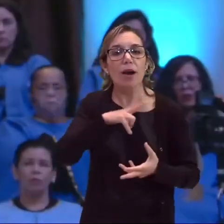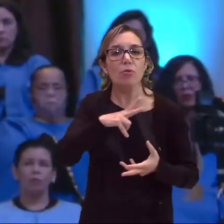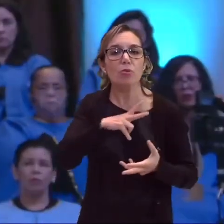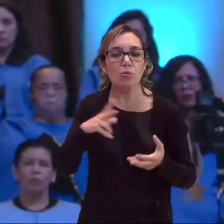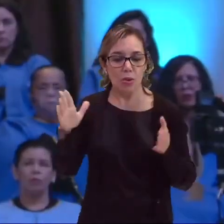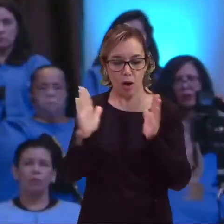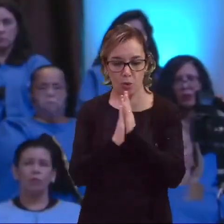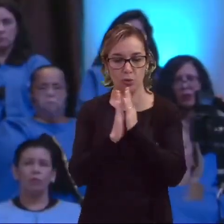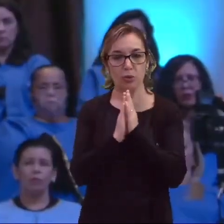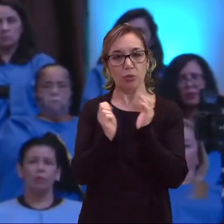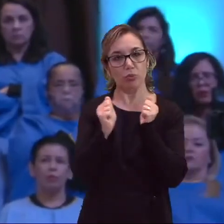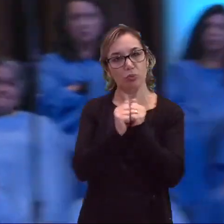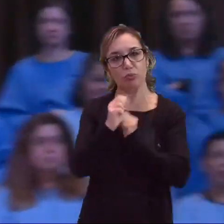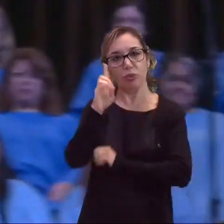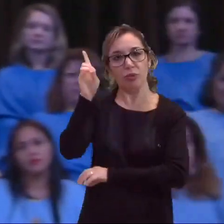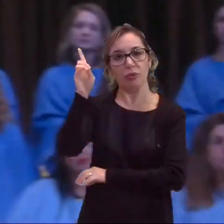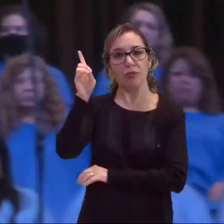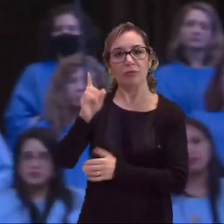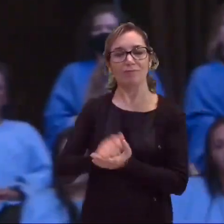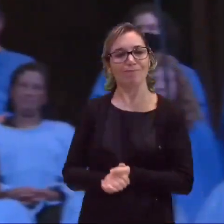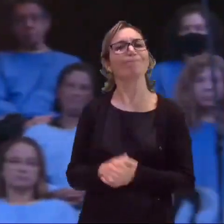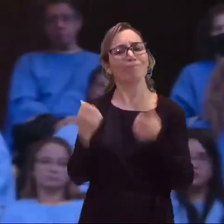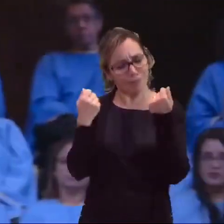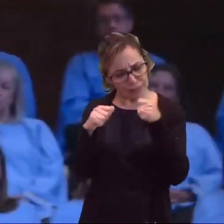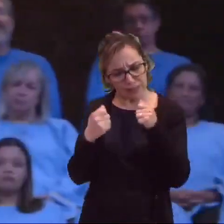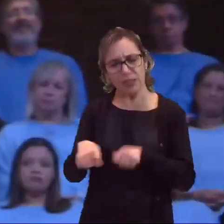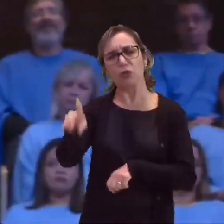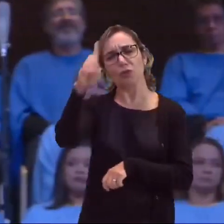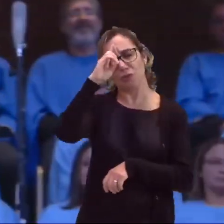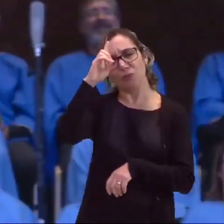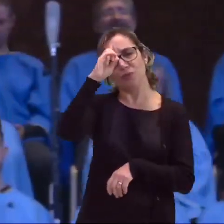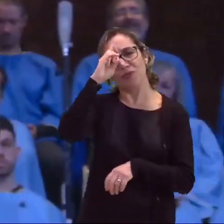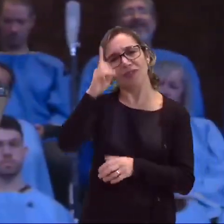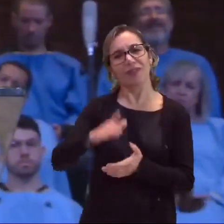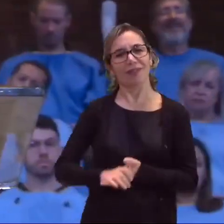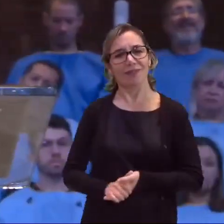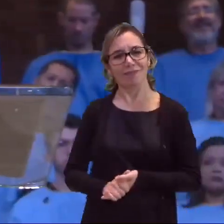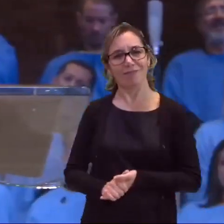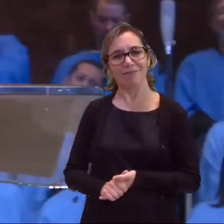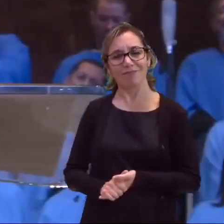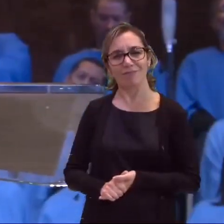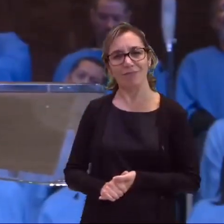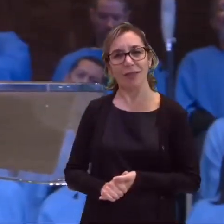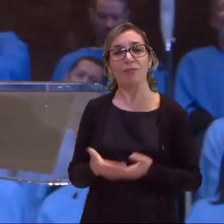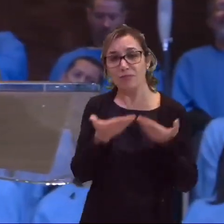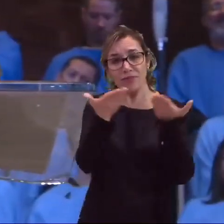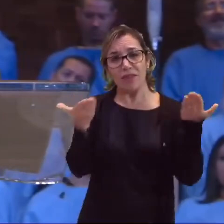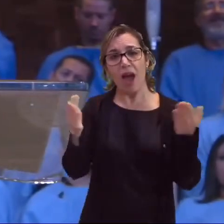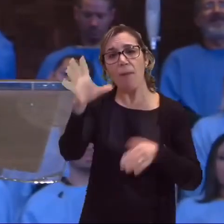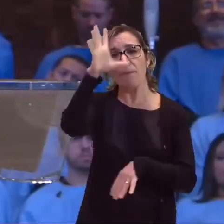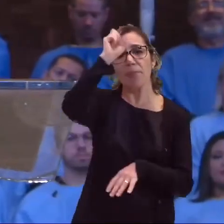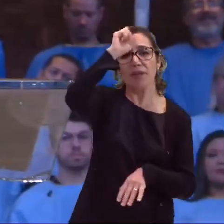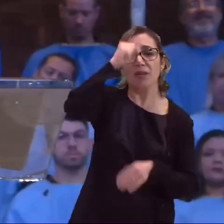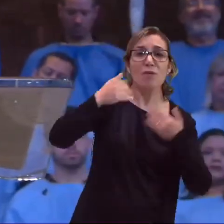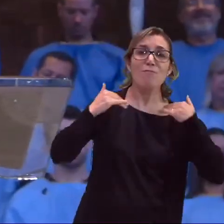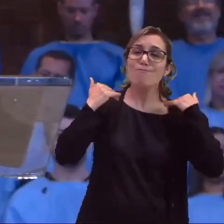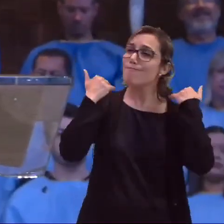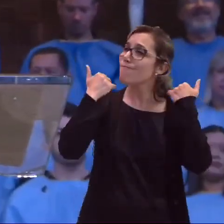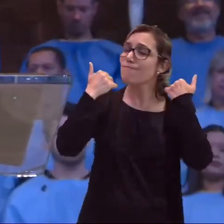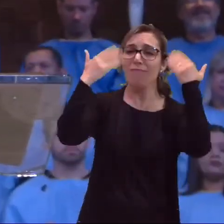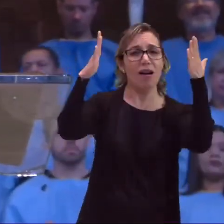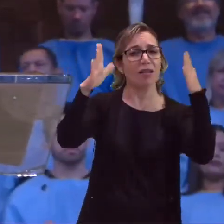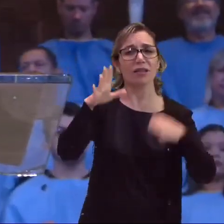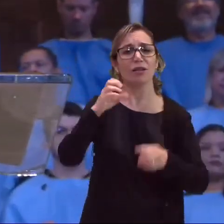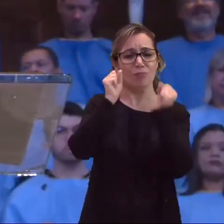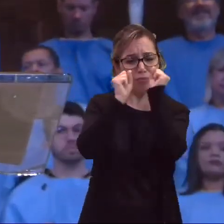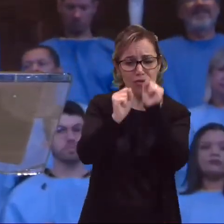senhor a marca Encontros com ele todo dia e aprenda dele você vai ver o seu poder